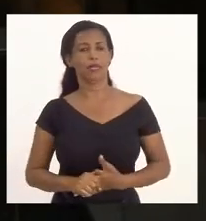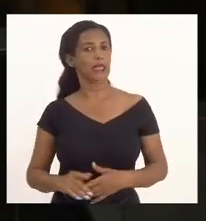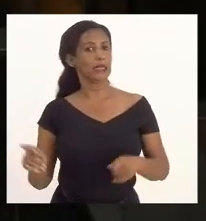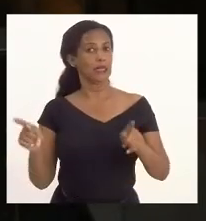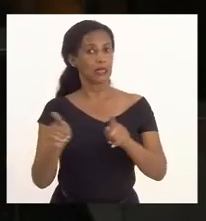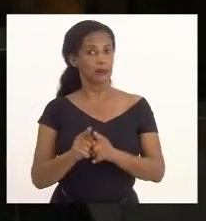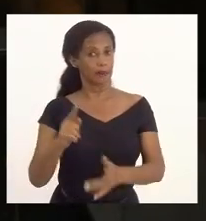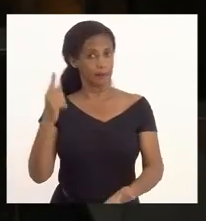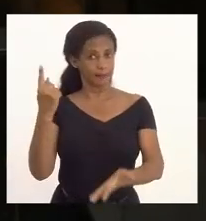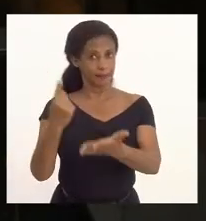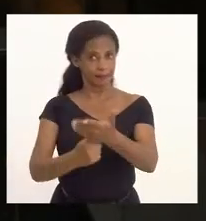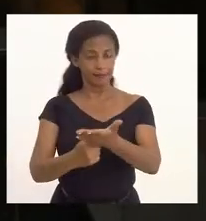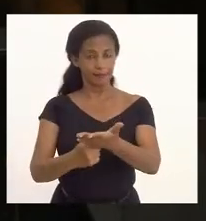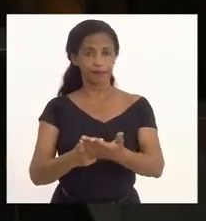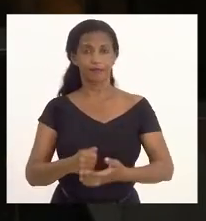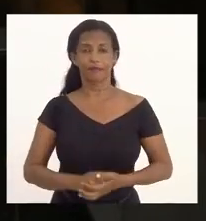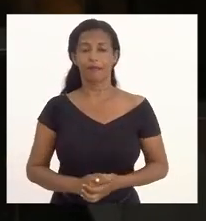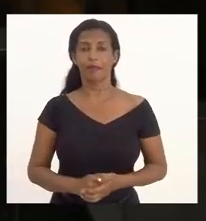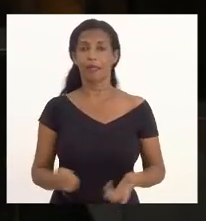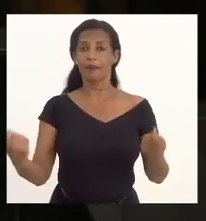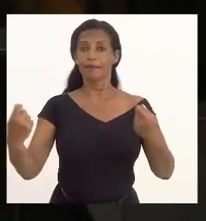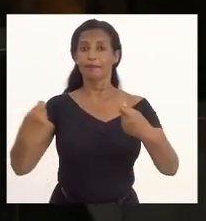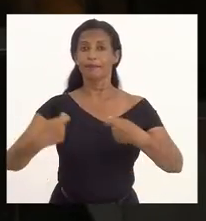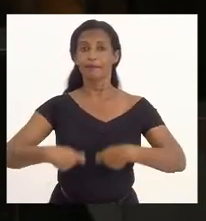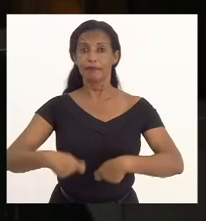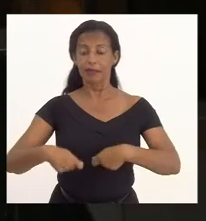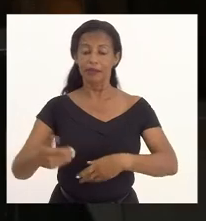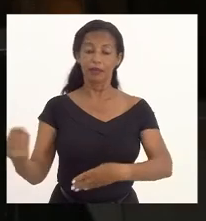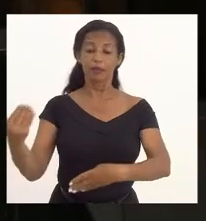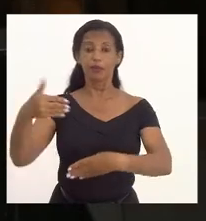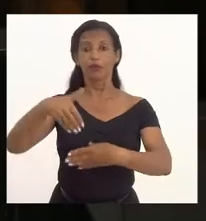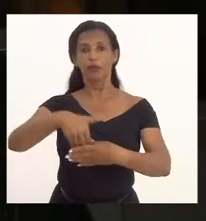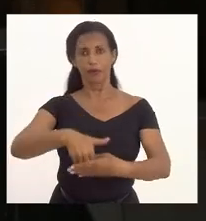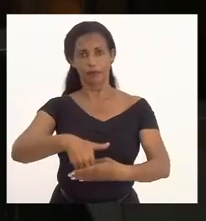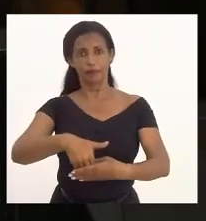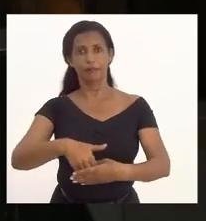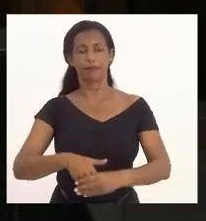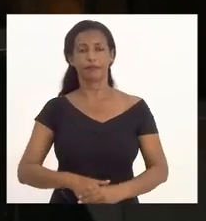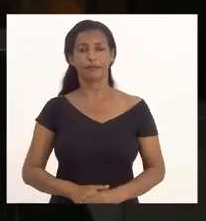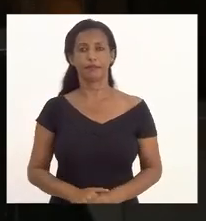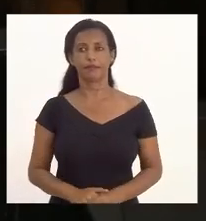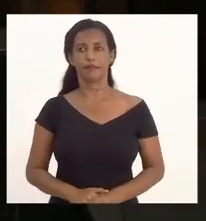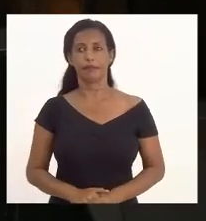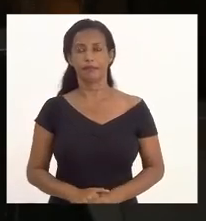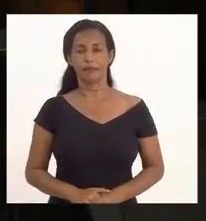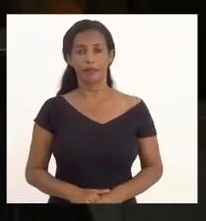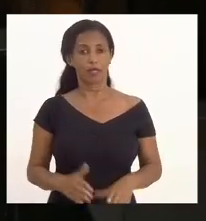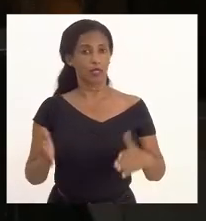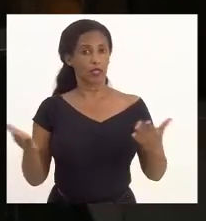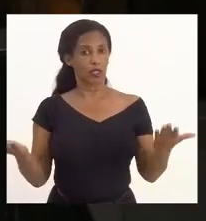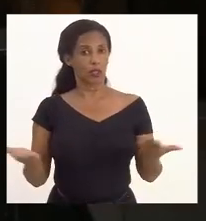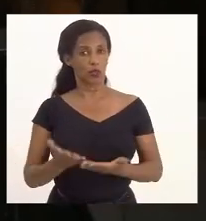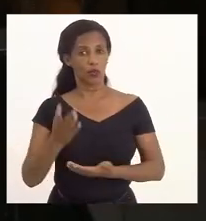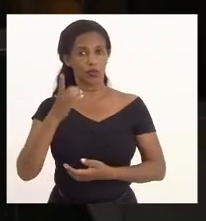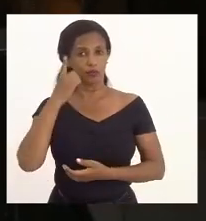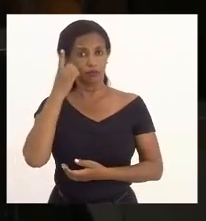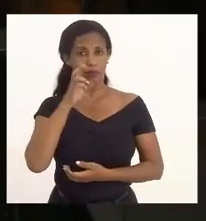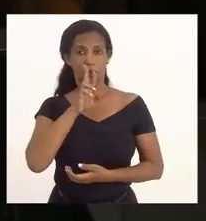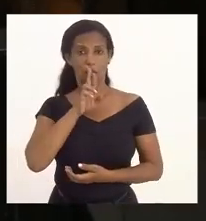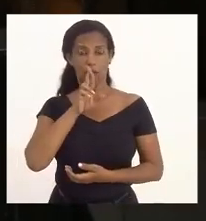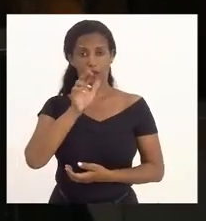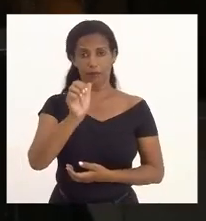registrar que precisamos ainda votar, e hoje o deputado Rodrigo